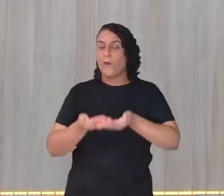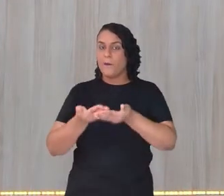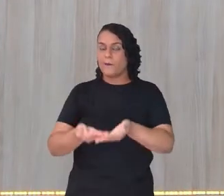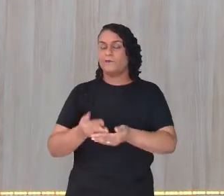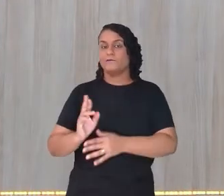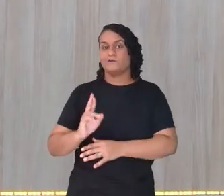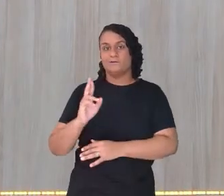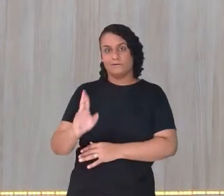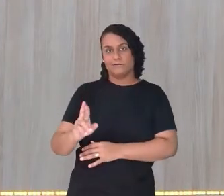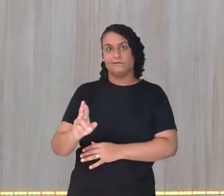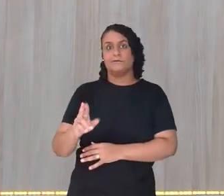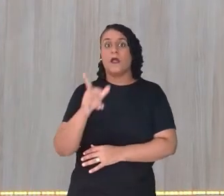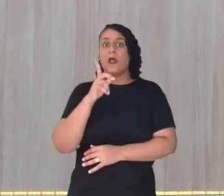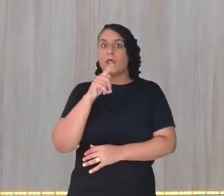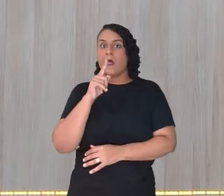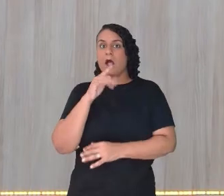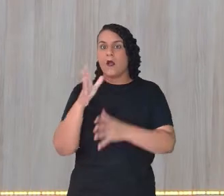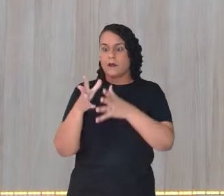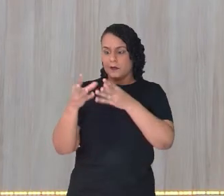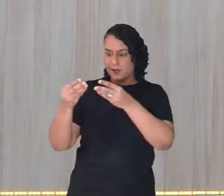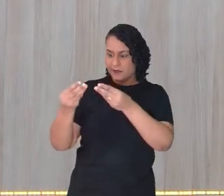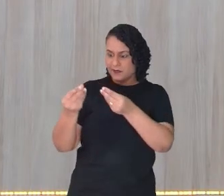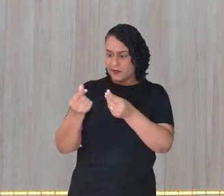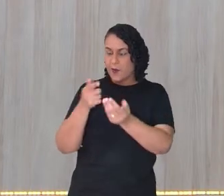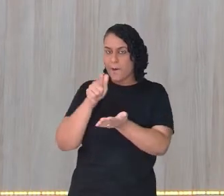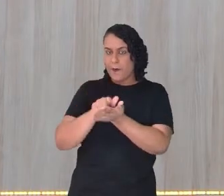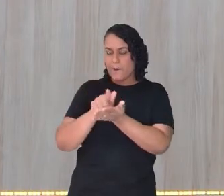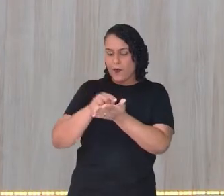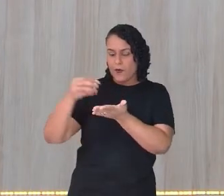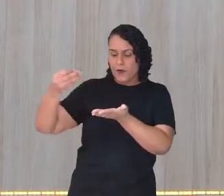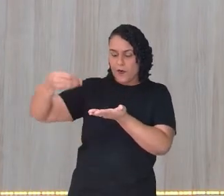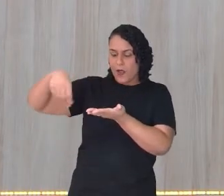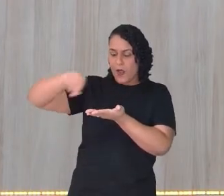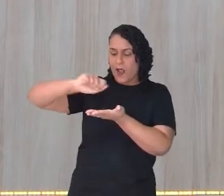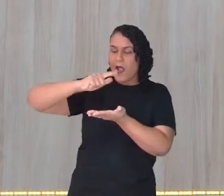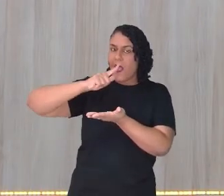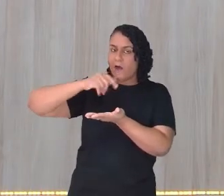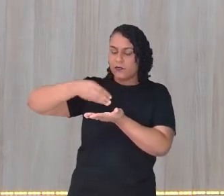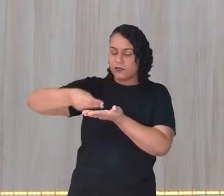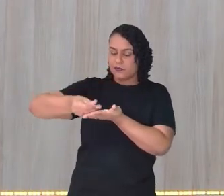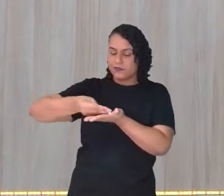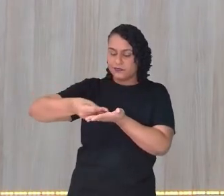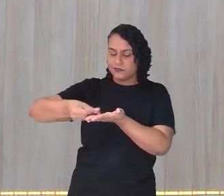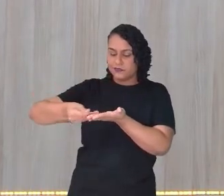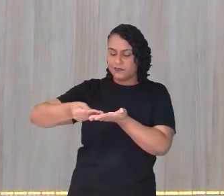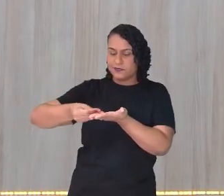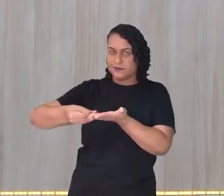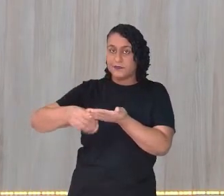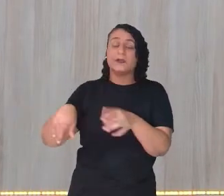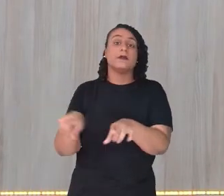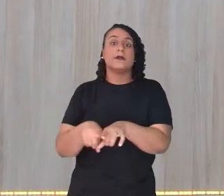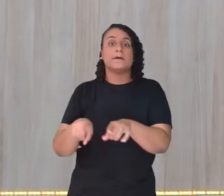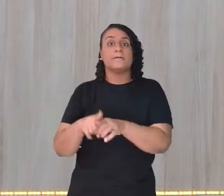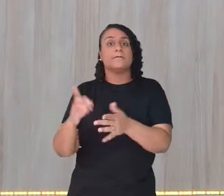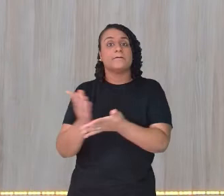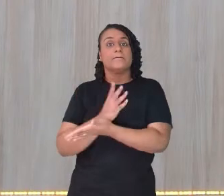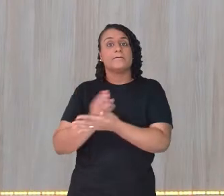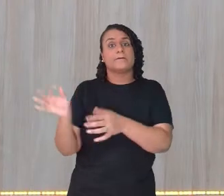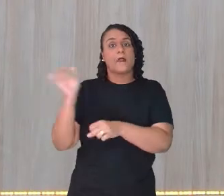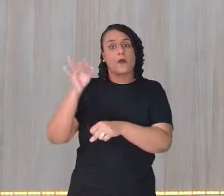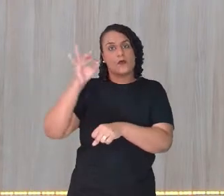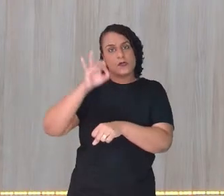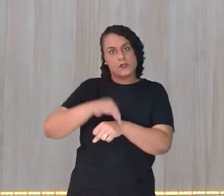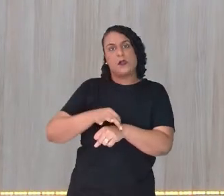água a gente vai conseguir ver até mesmo alguns insetos que vão estar ali tentando caminhar na água. E a gente vê